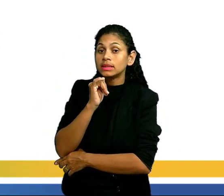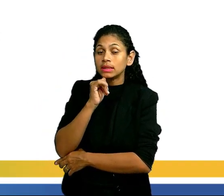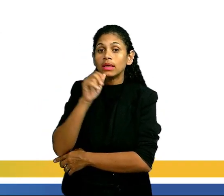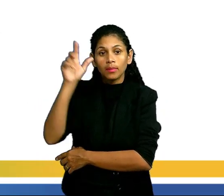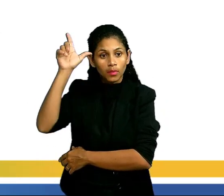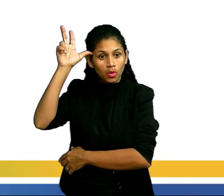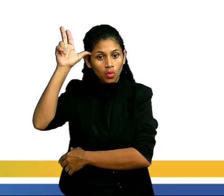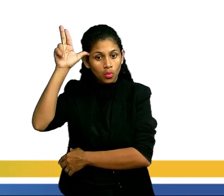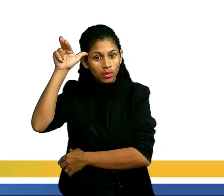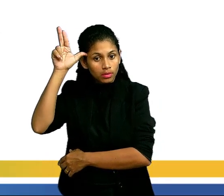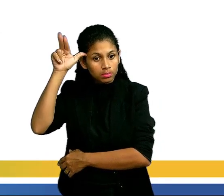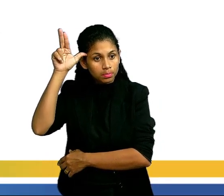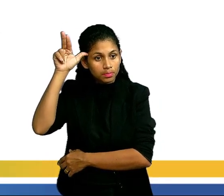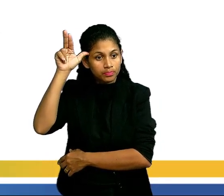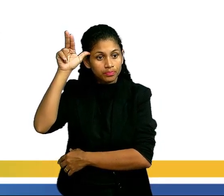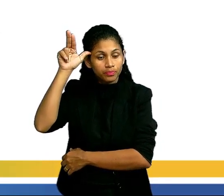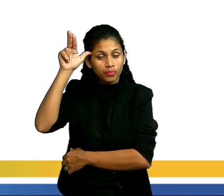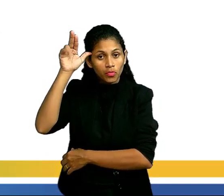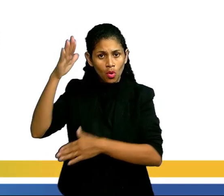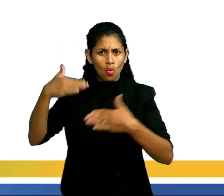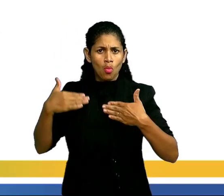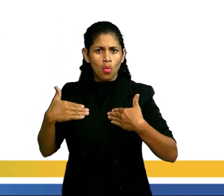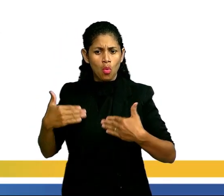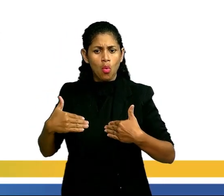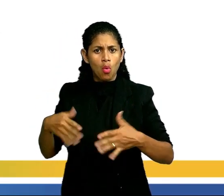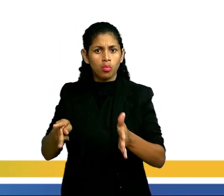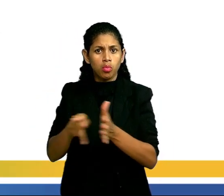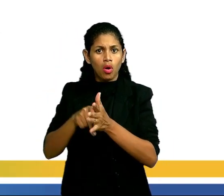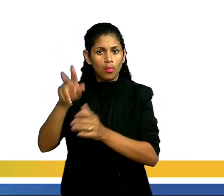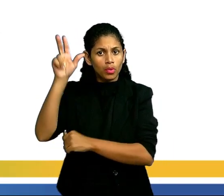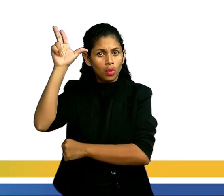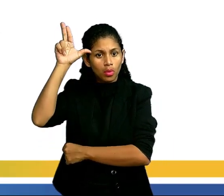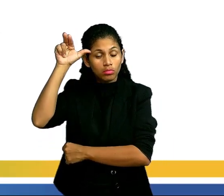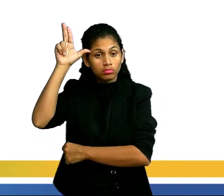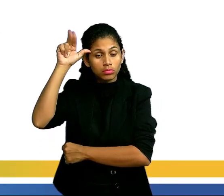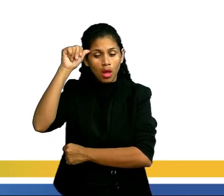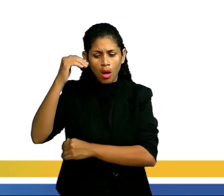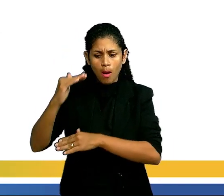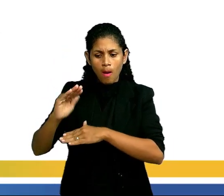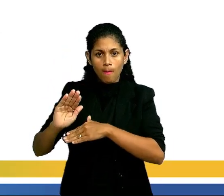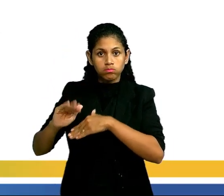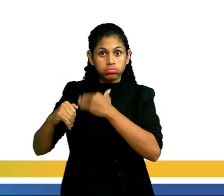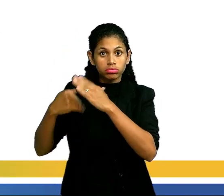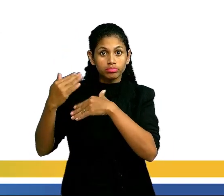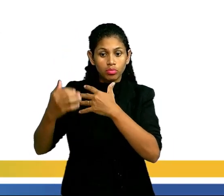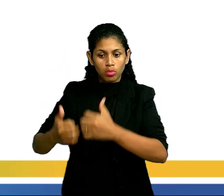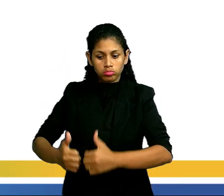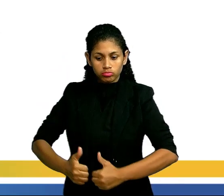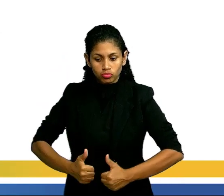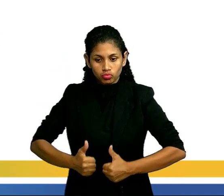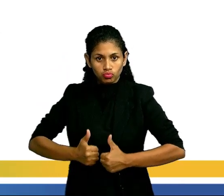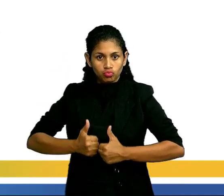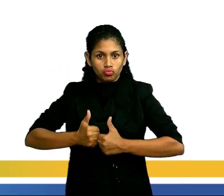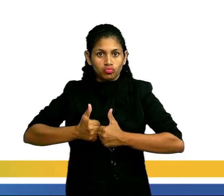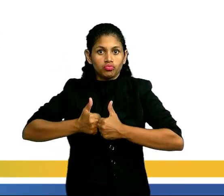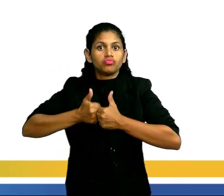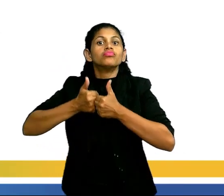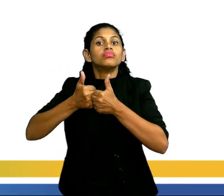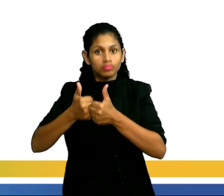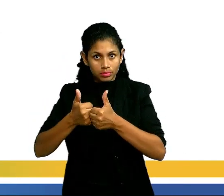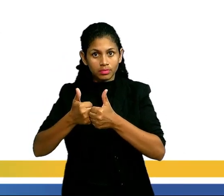animal. E o corpo do cavalo, ele vai produzir o quê? Os anticorpos, tá? Que você vai